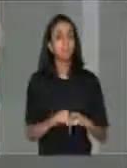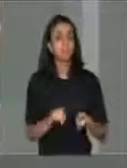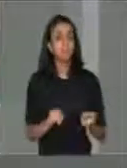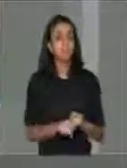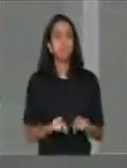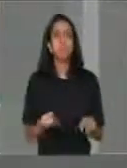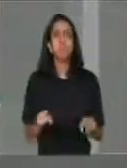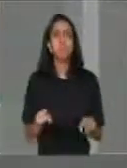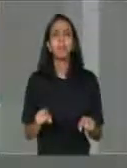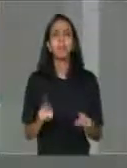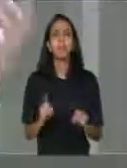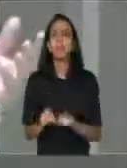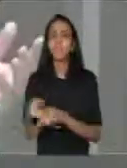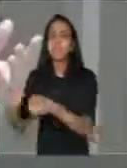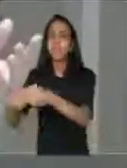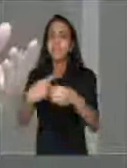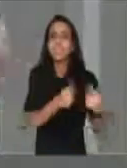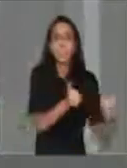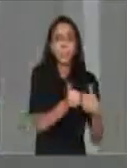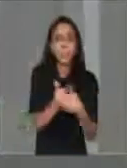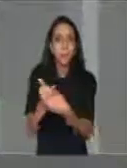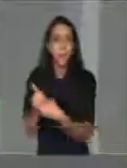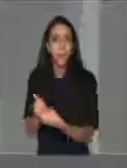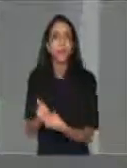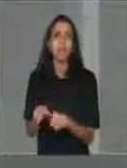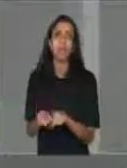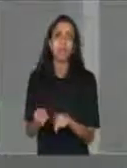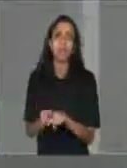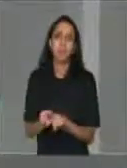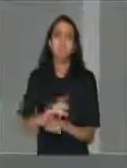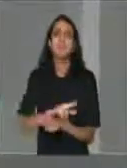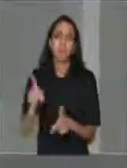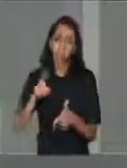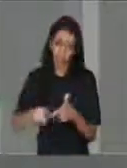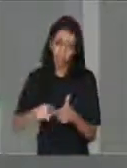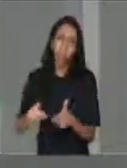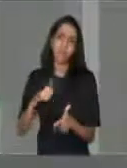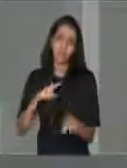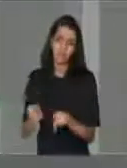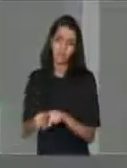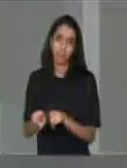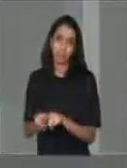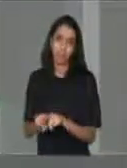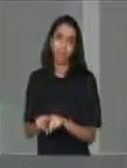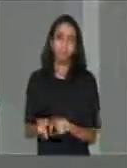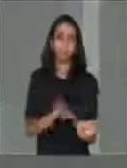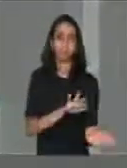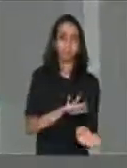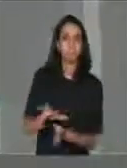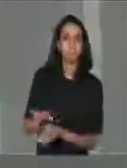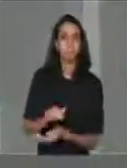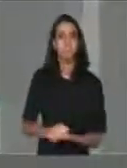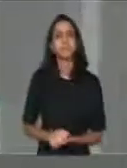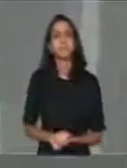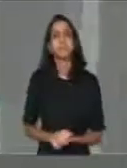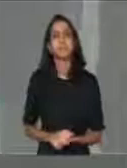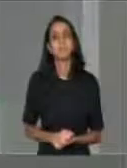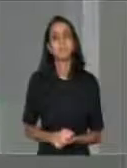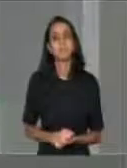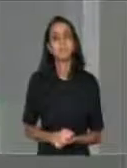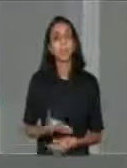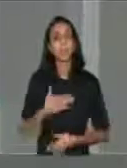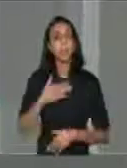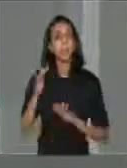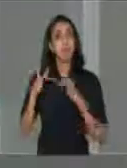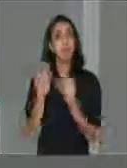longo e populoso entorno, com todas as mazelas do nosso Brasil profundo. Então, eu queria dizer que, a partir dessas minhas raízes,